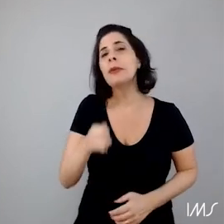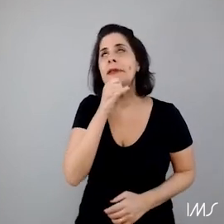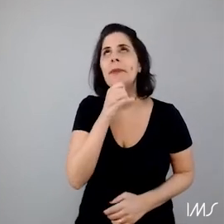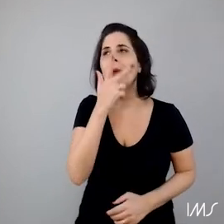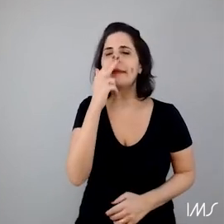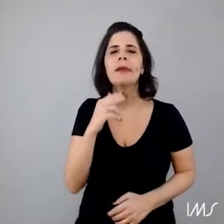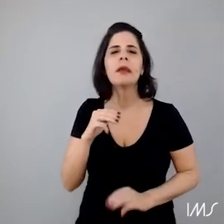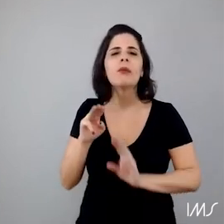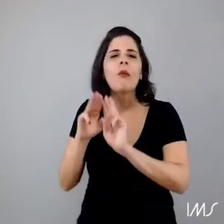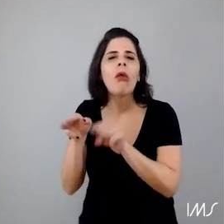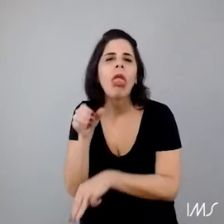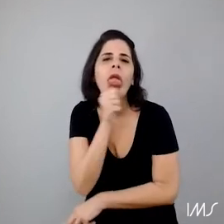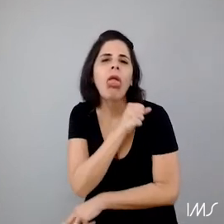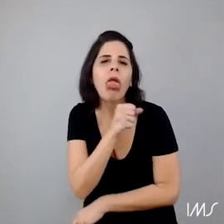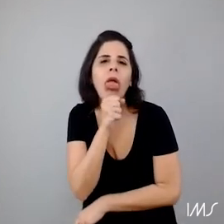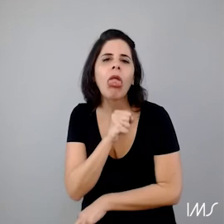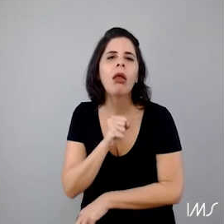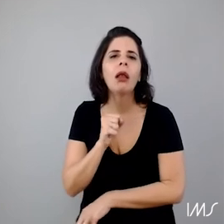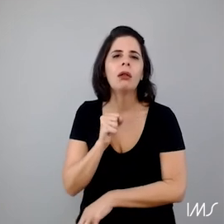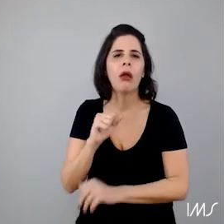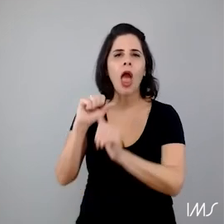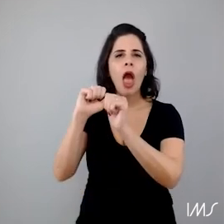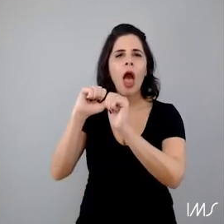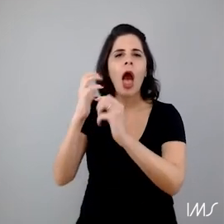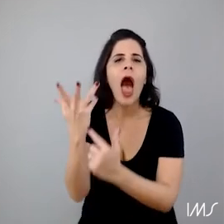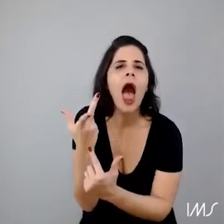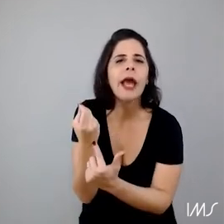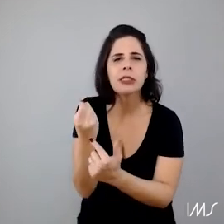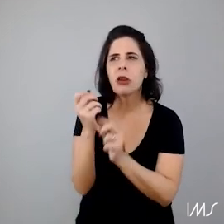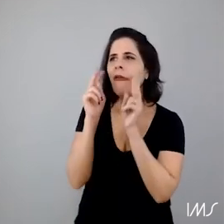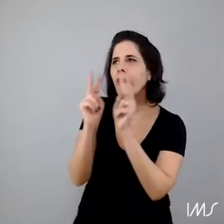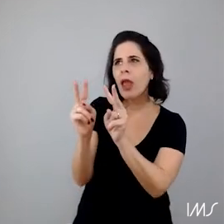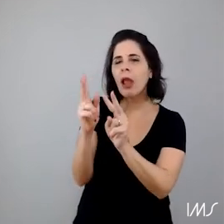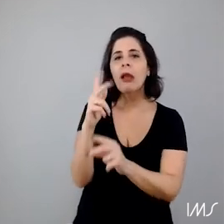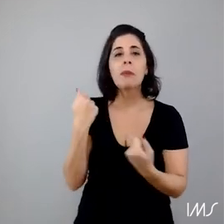aspecto. Quer dizer, desde o início, ele fez a diferença